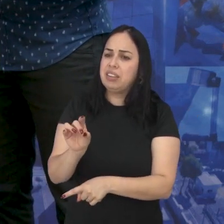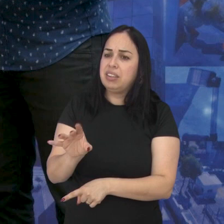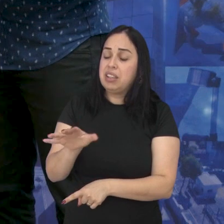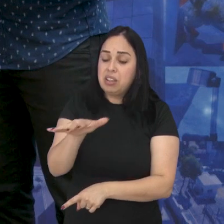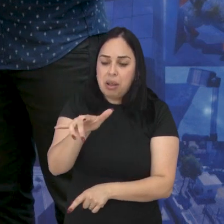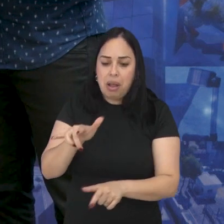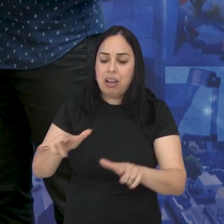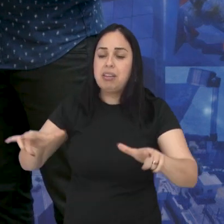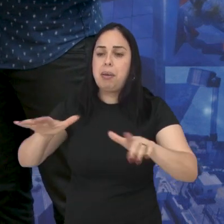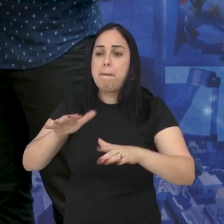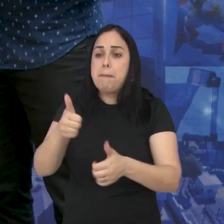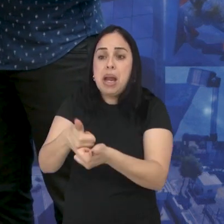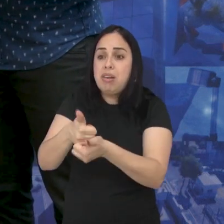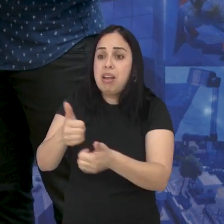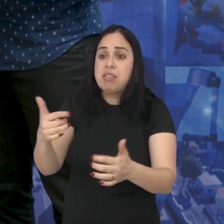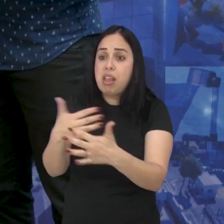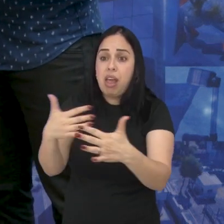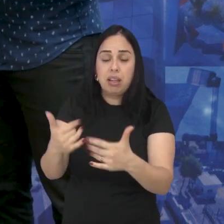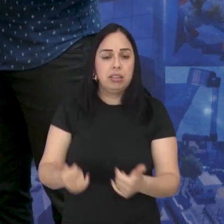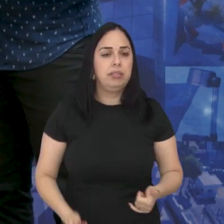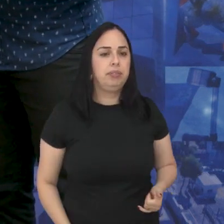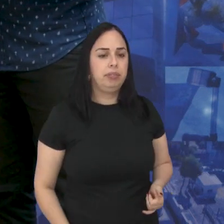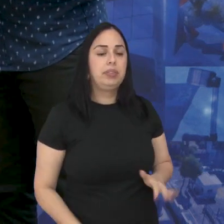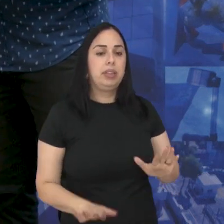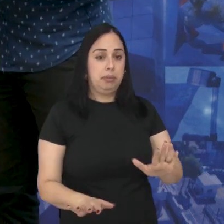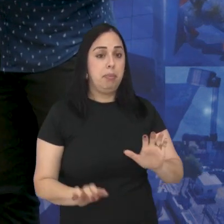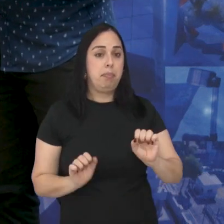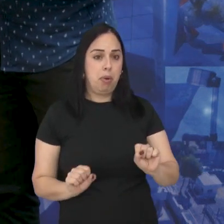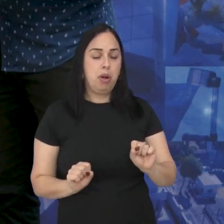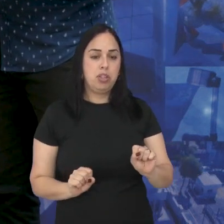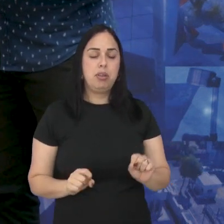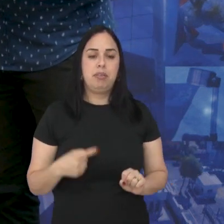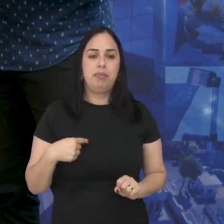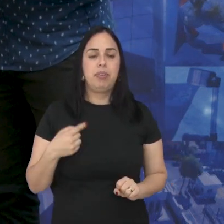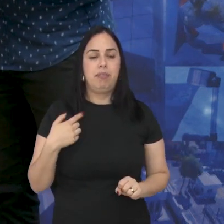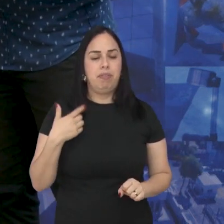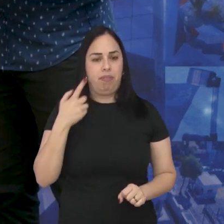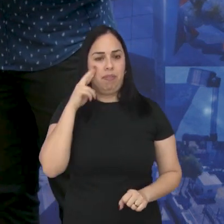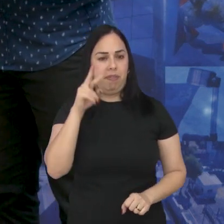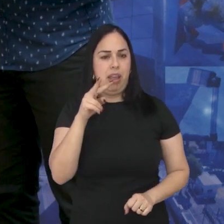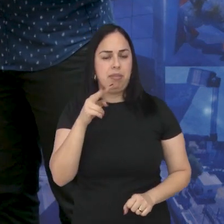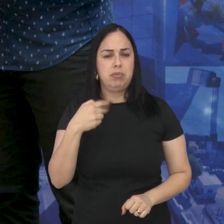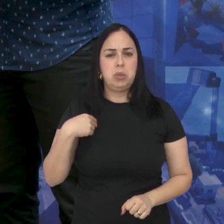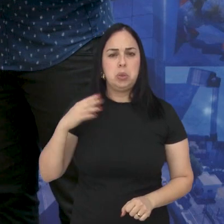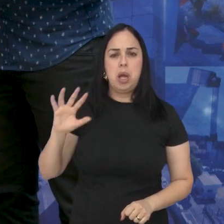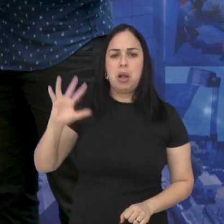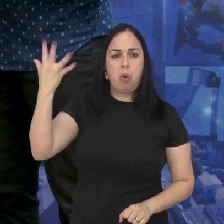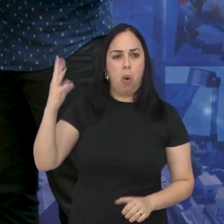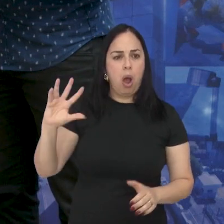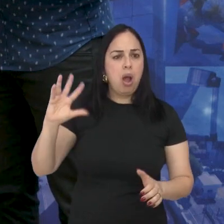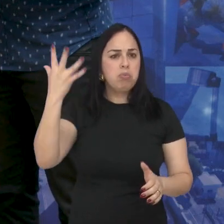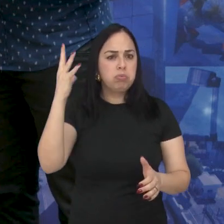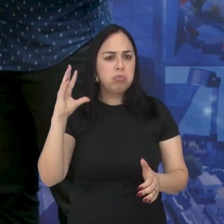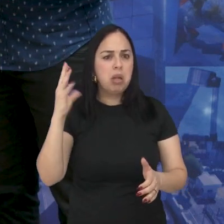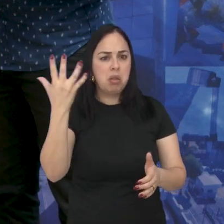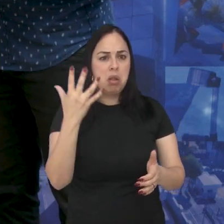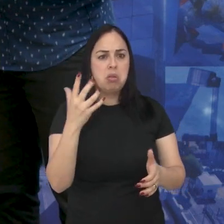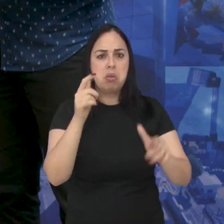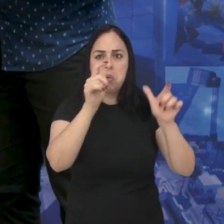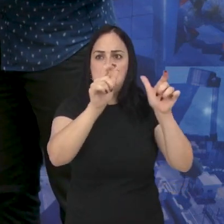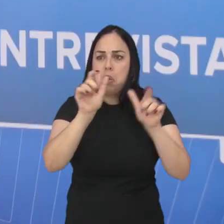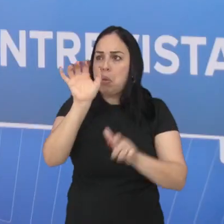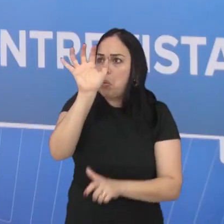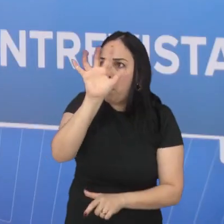dentro da cidade, do perímetro urbano? Bom, a gente pode pegar os acontecimentos recentes, né? A gente tem eventos